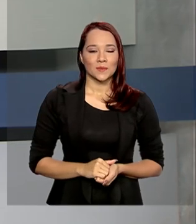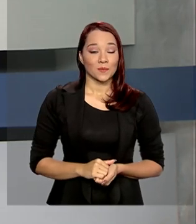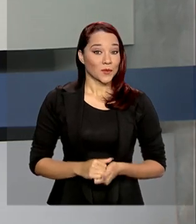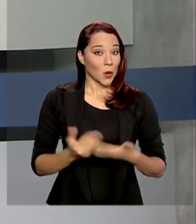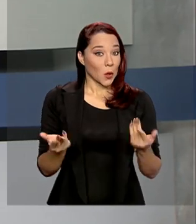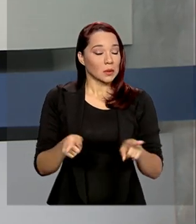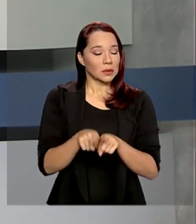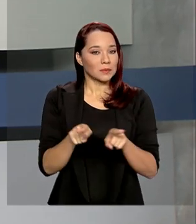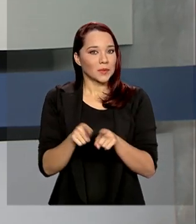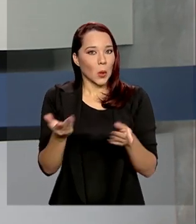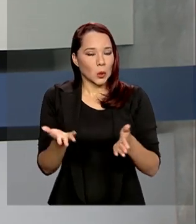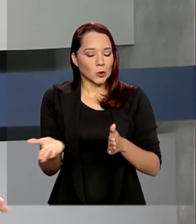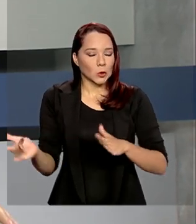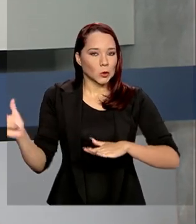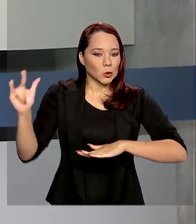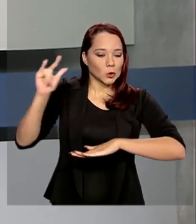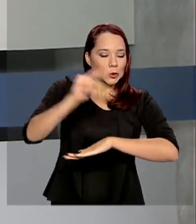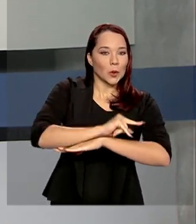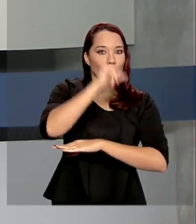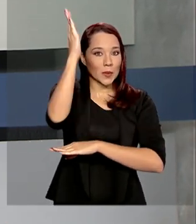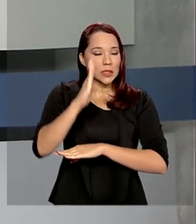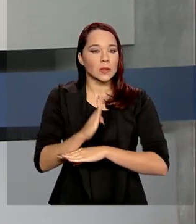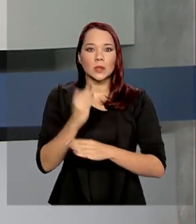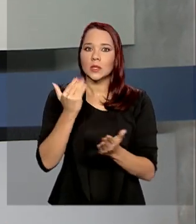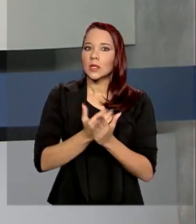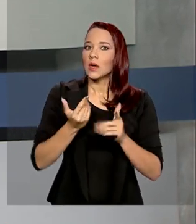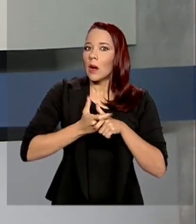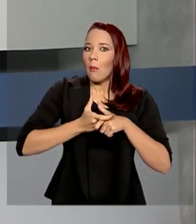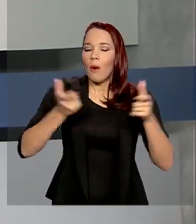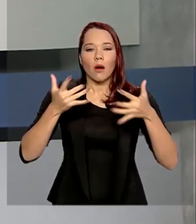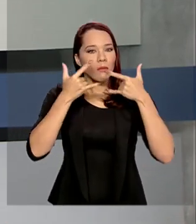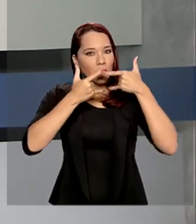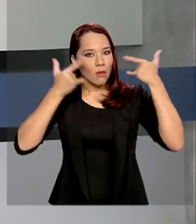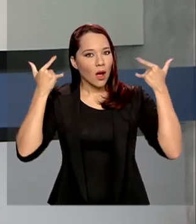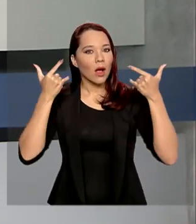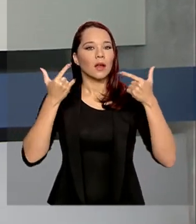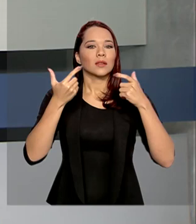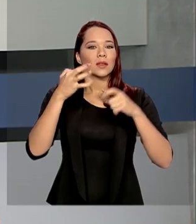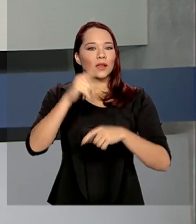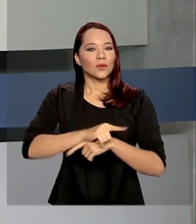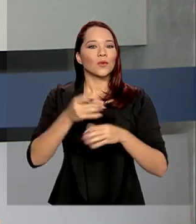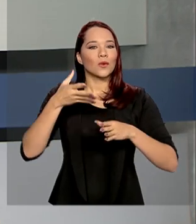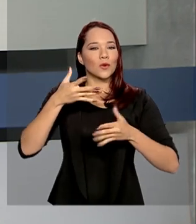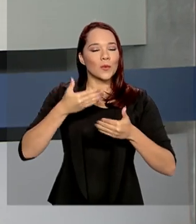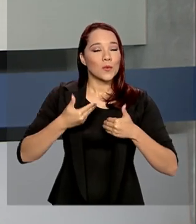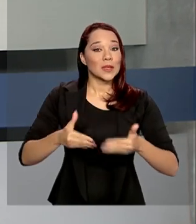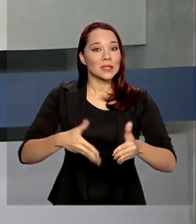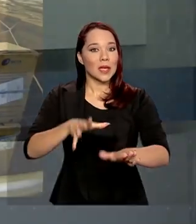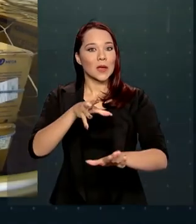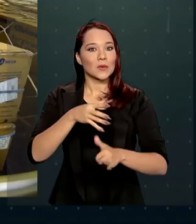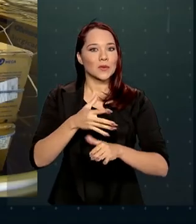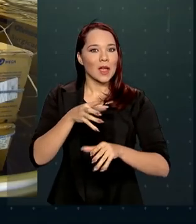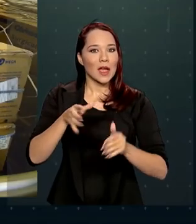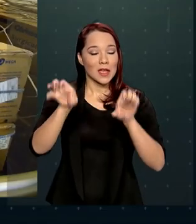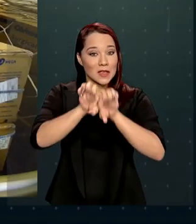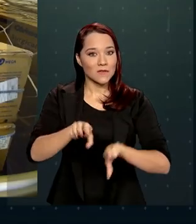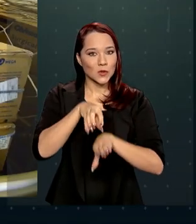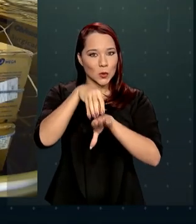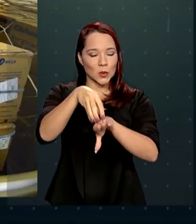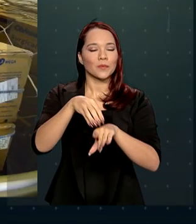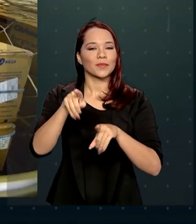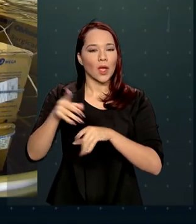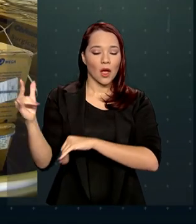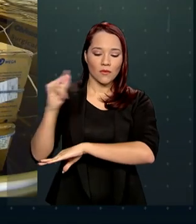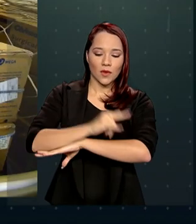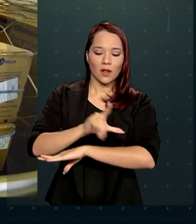e olha chegou o brasil o maior carregamento de máscaras da operação especial do ministério da infraestrutura aeronave da latam